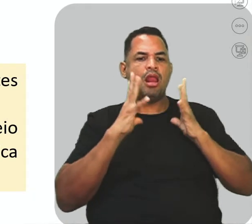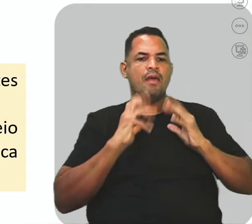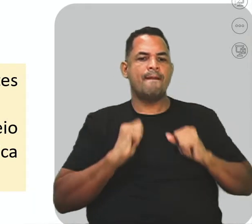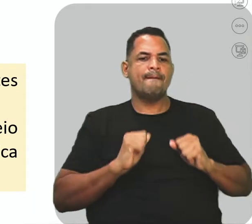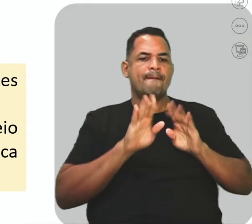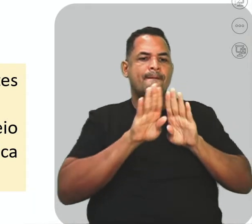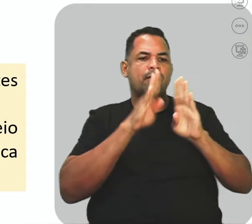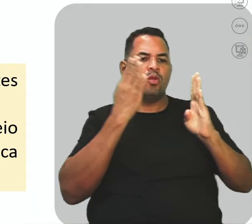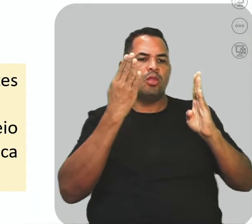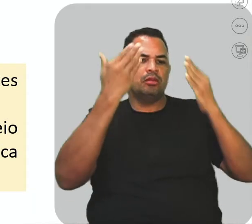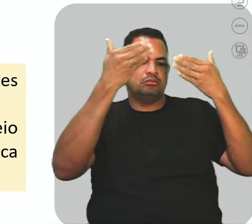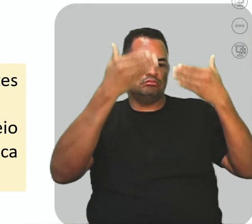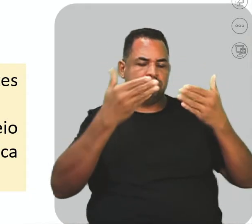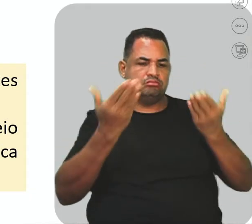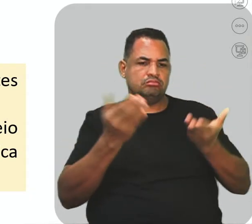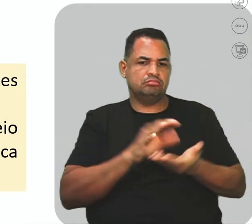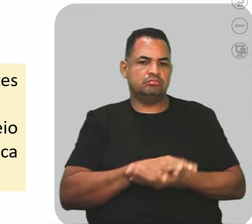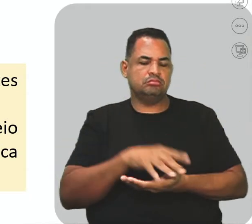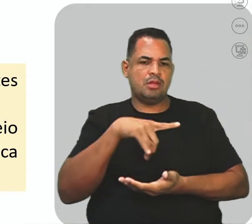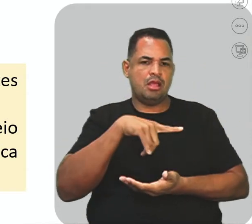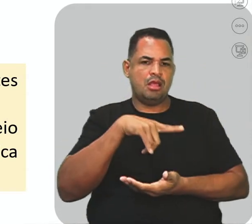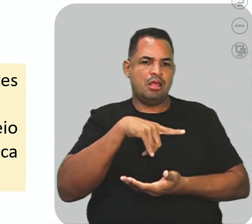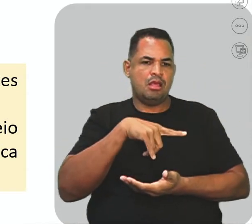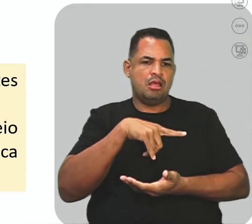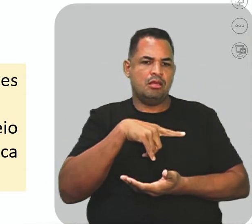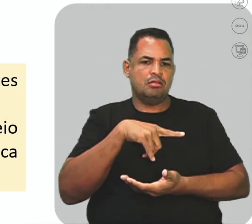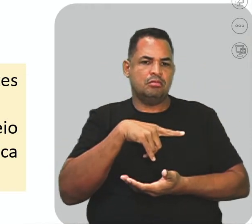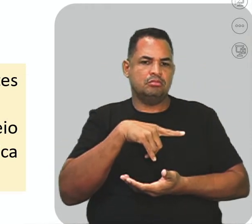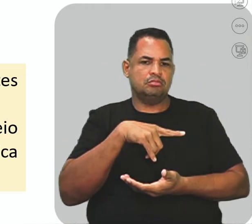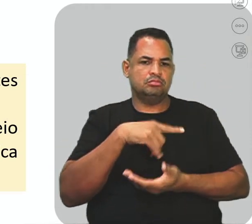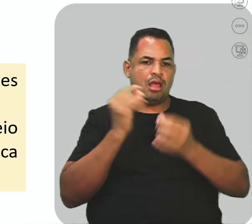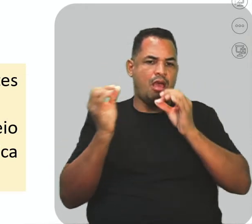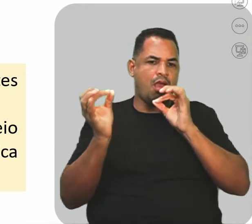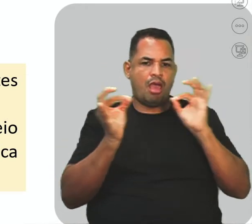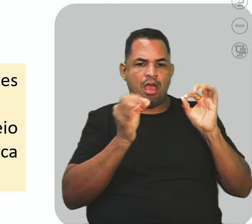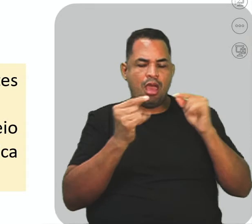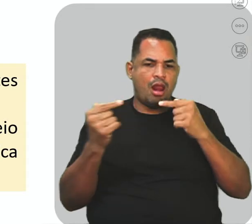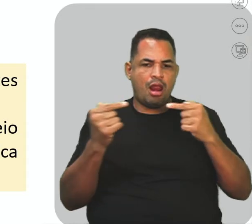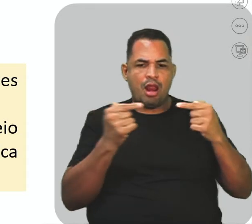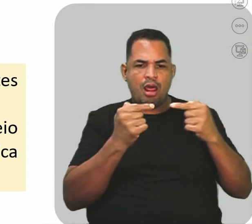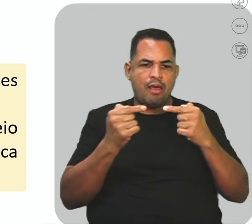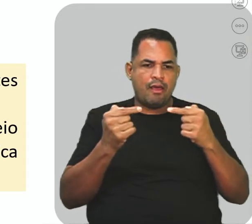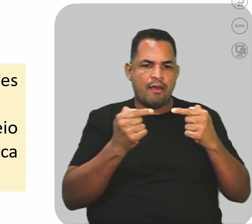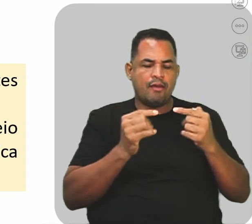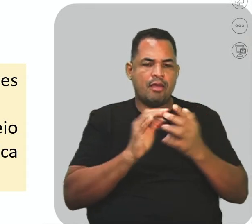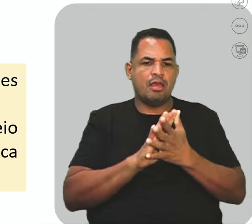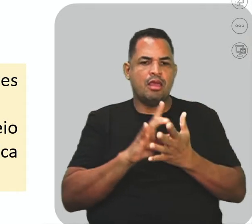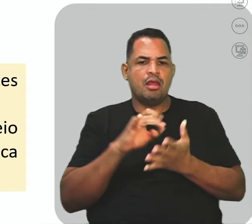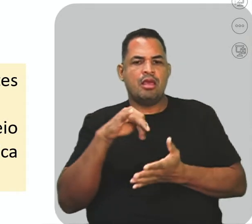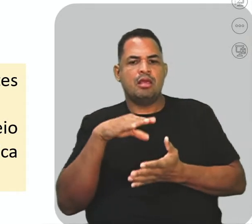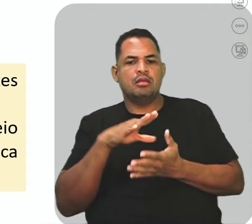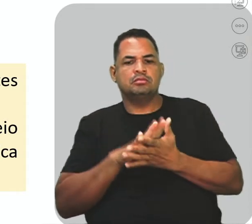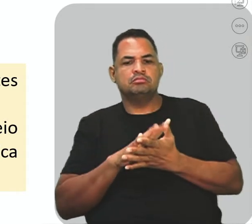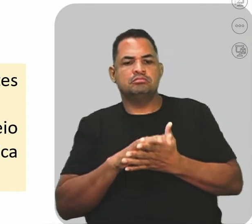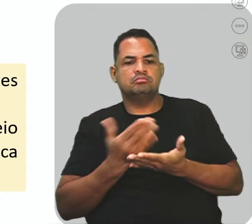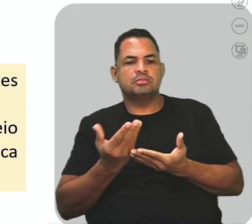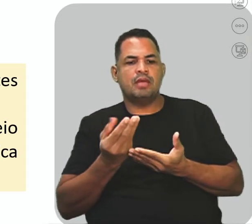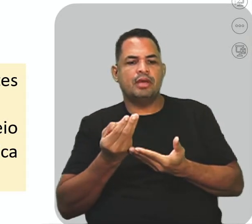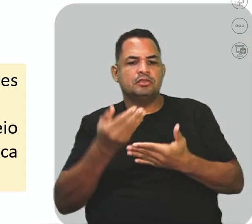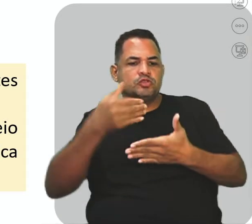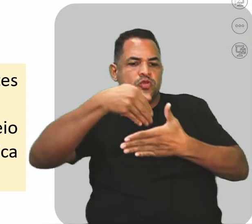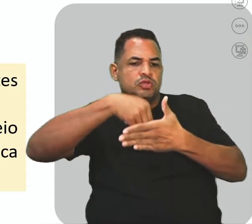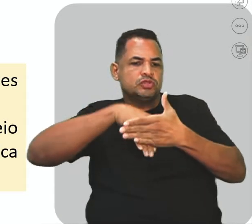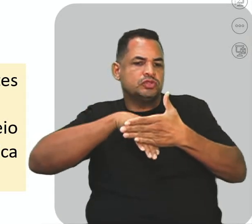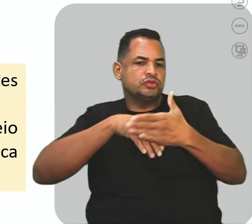oração, observara, né? Que aí nós vamos ver que é a referência, né? A Liesel de maneira subentendida.